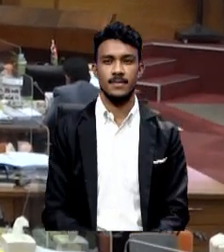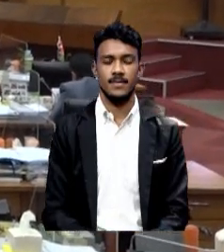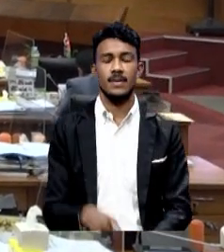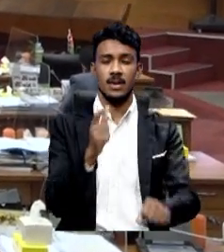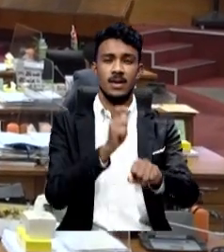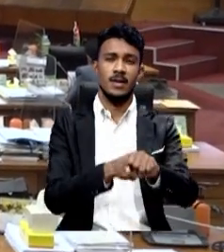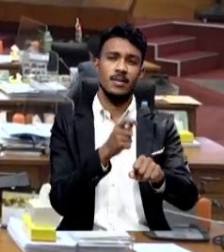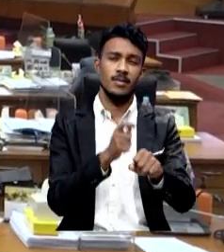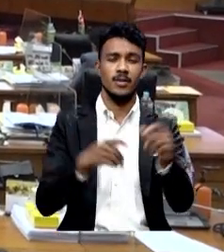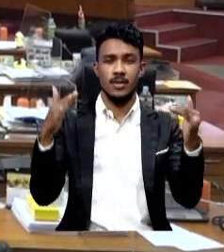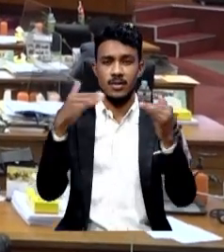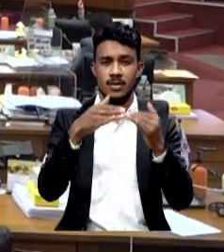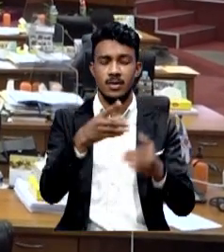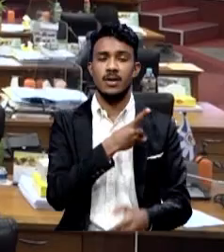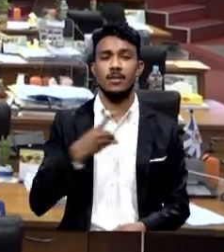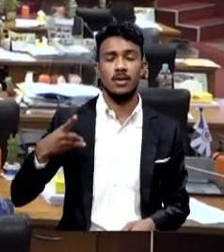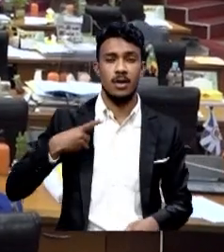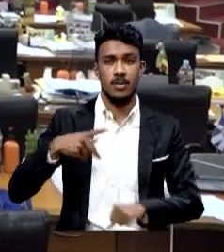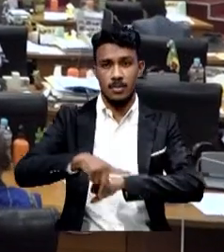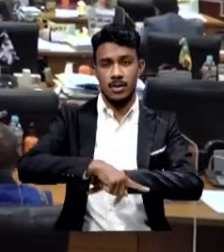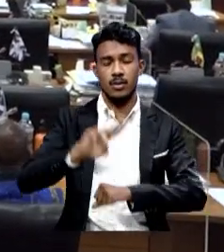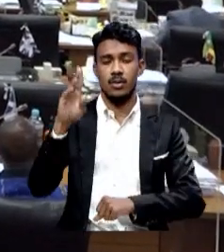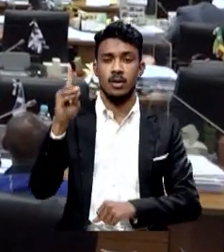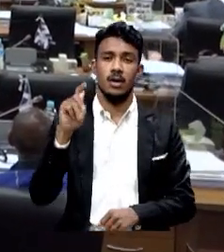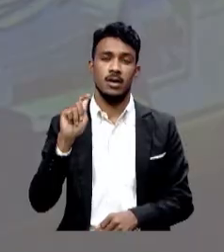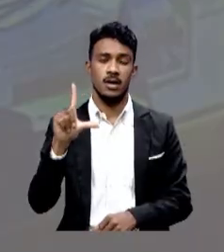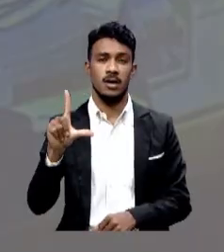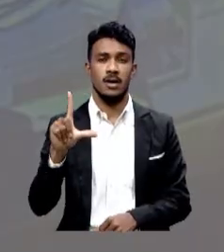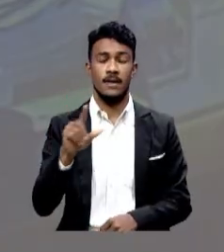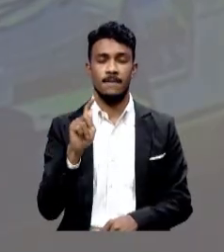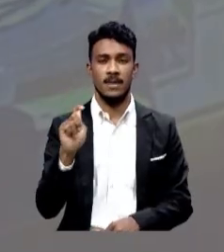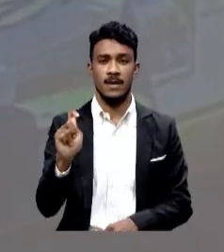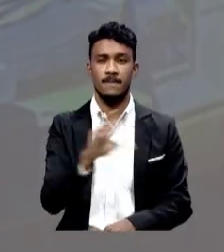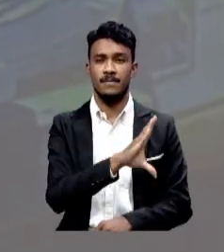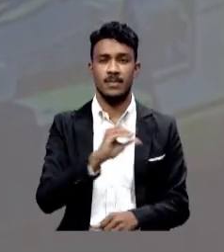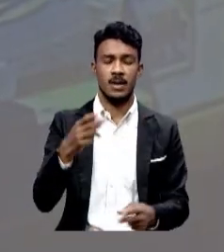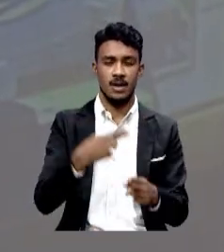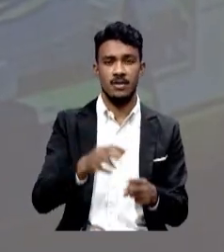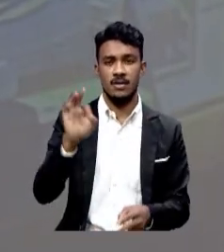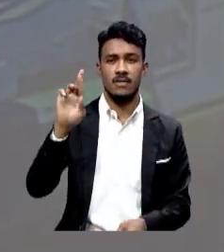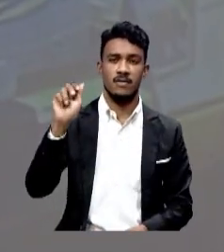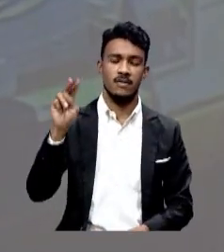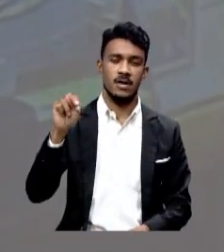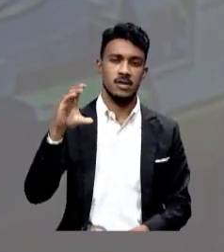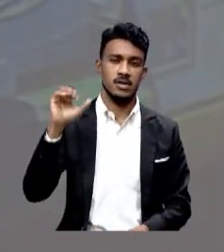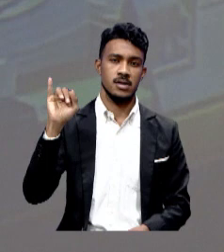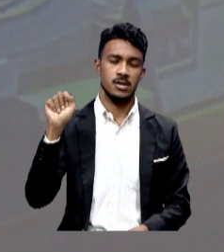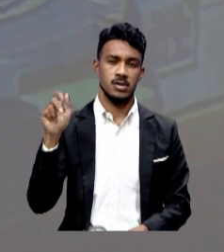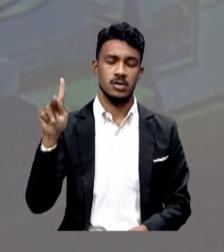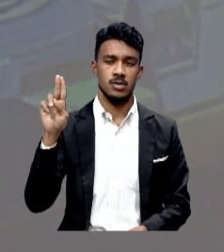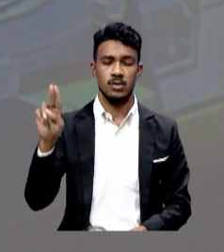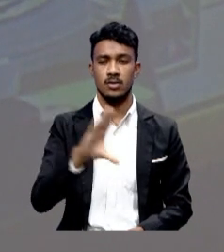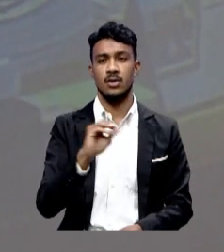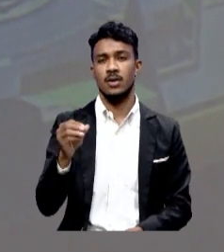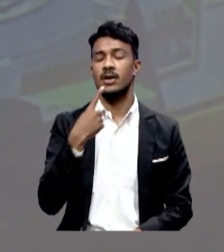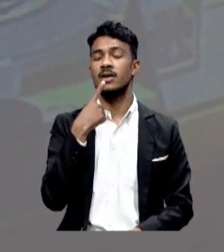Durante a intervenção, o deputado bancada UDT Francisco David questiona atendimento e Hospital Nacional, também considera